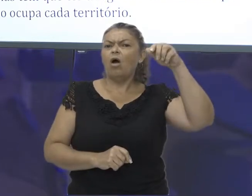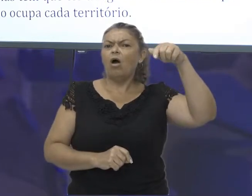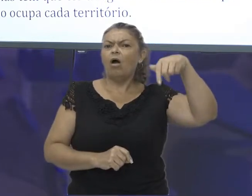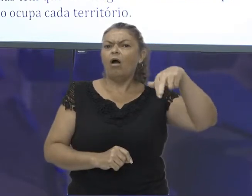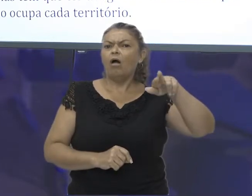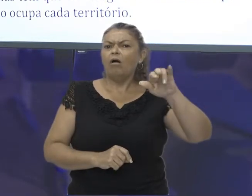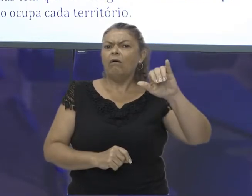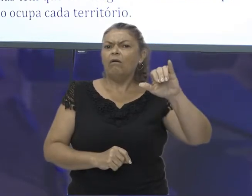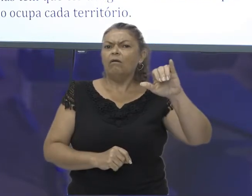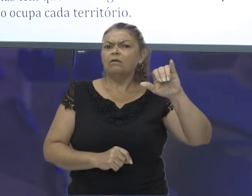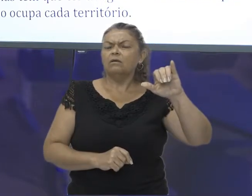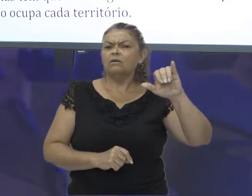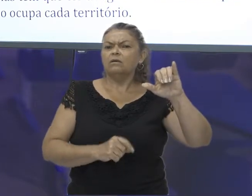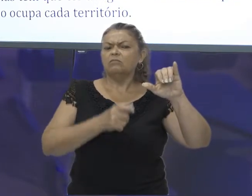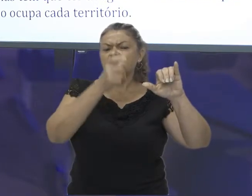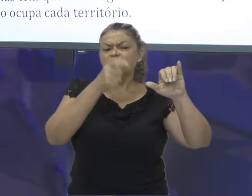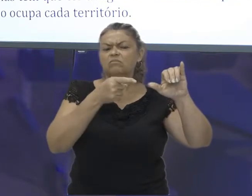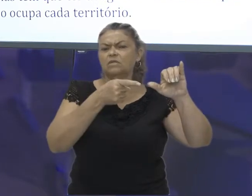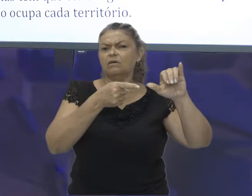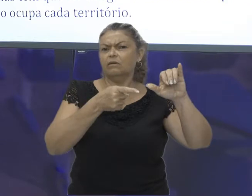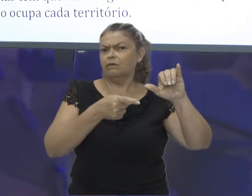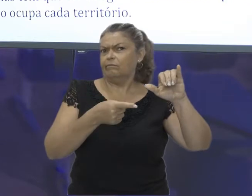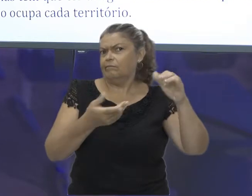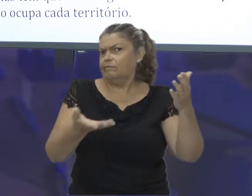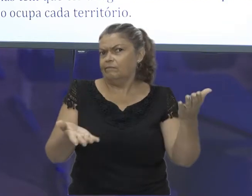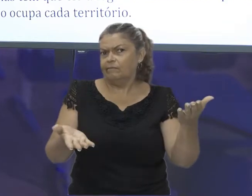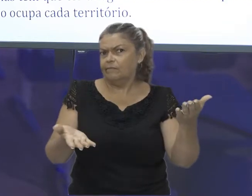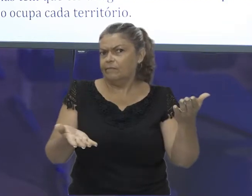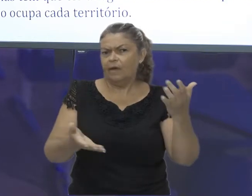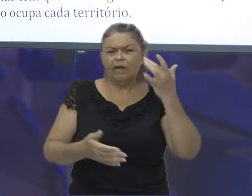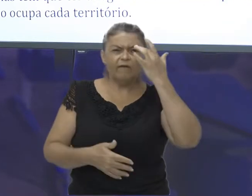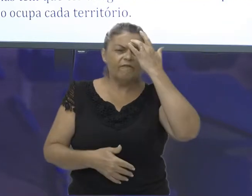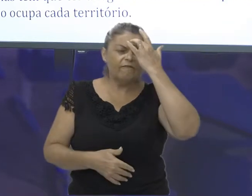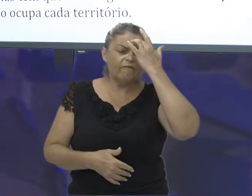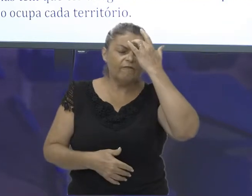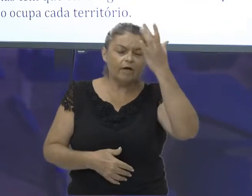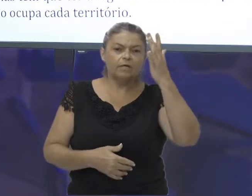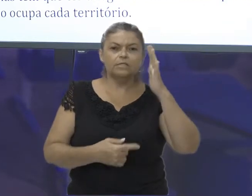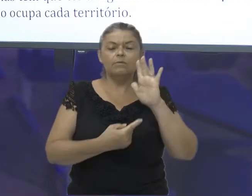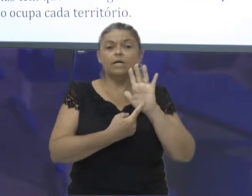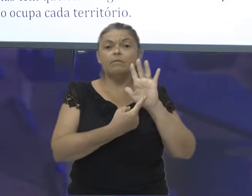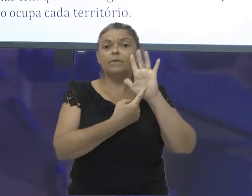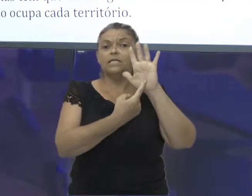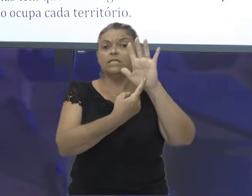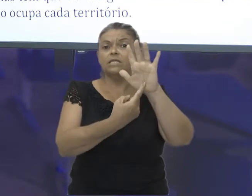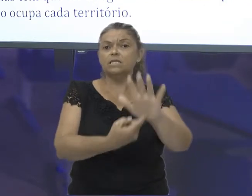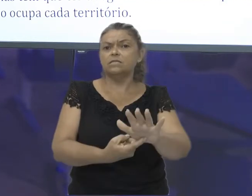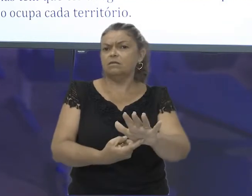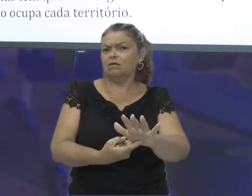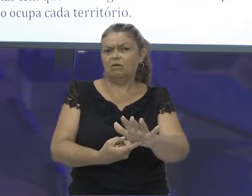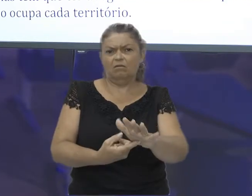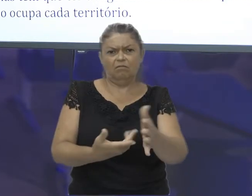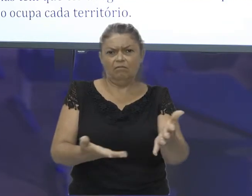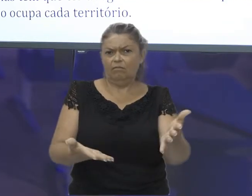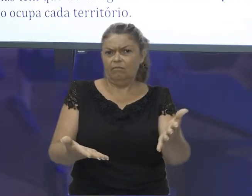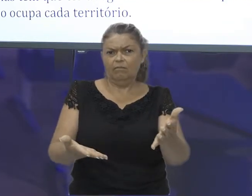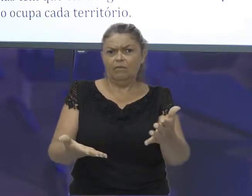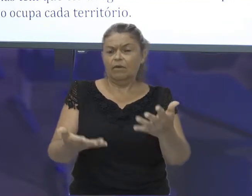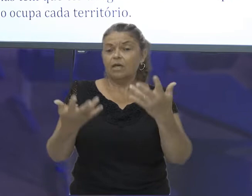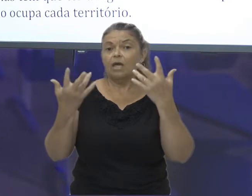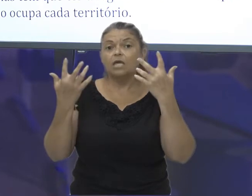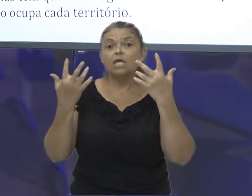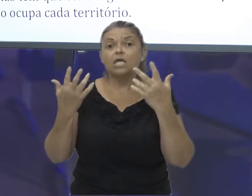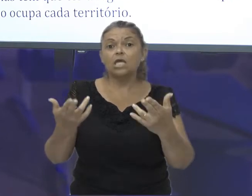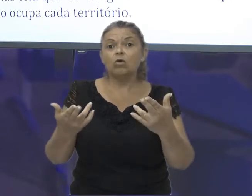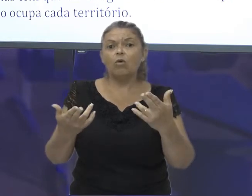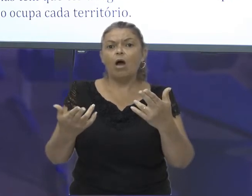certo? Muito fácil, bem tranquilo de vocês fazerem. É uma representação à mão livre. É um mapa que você